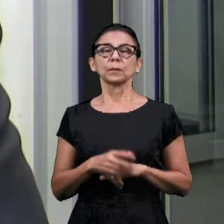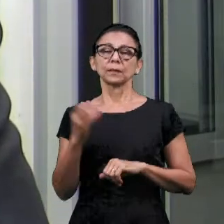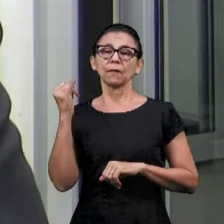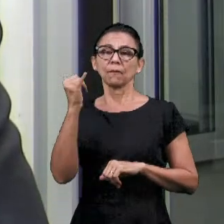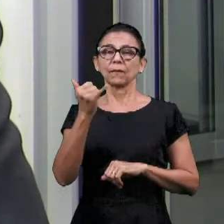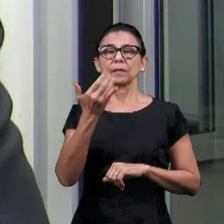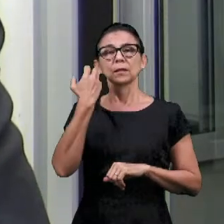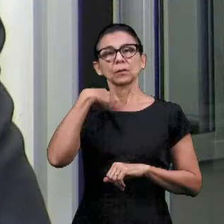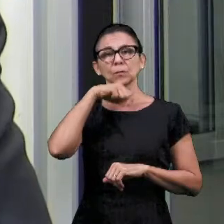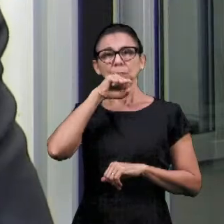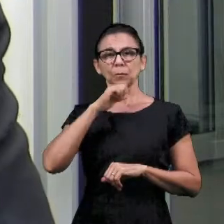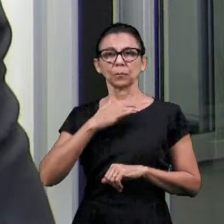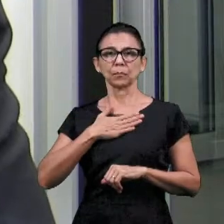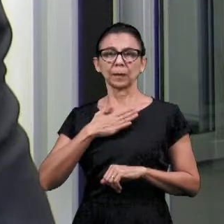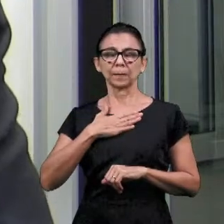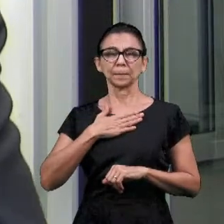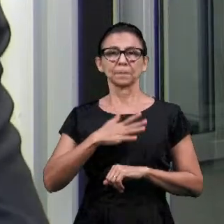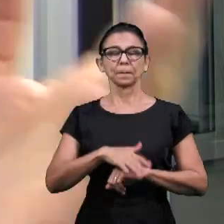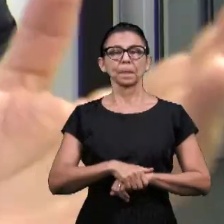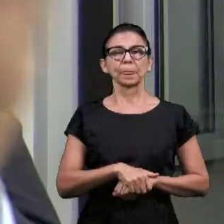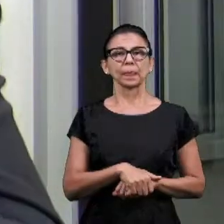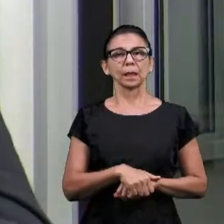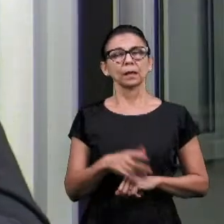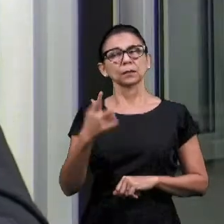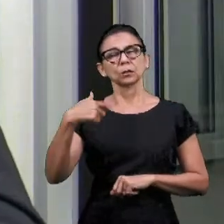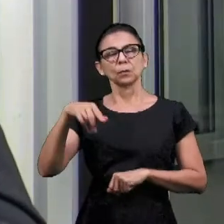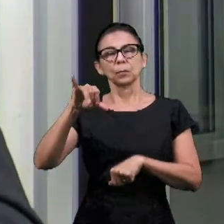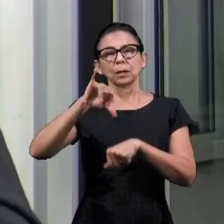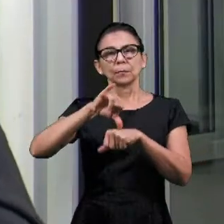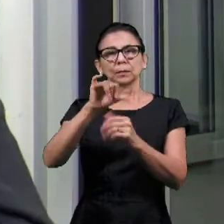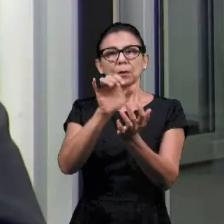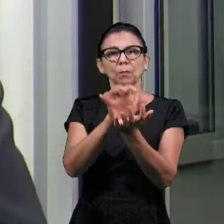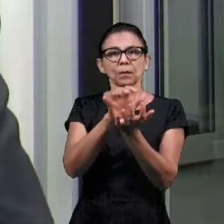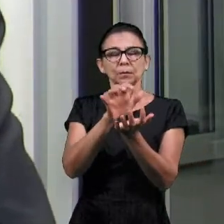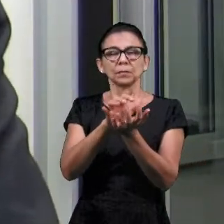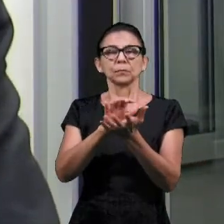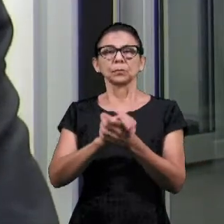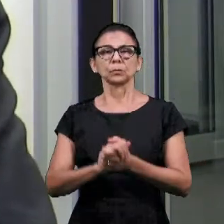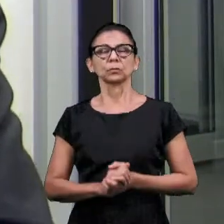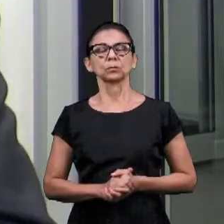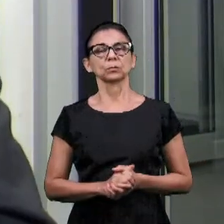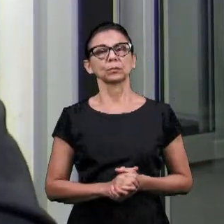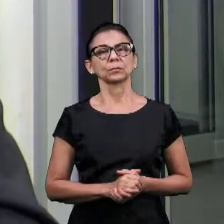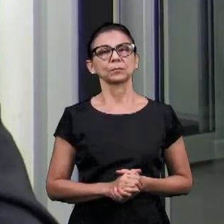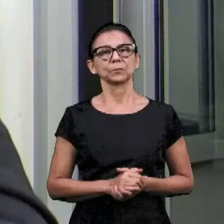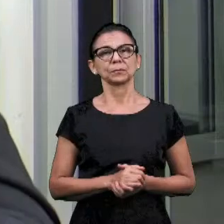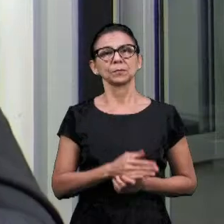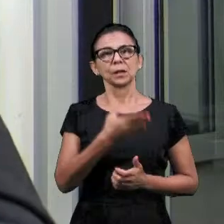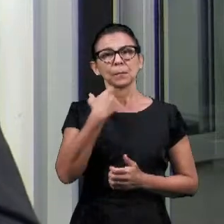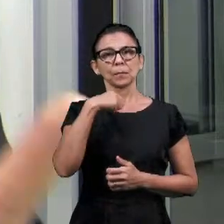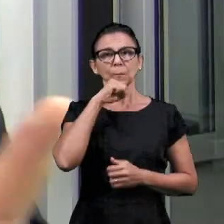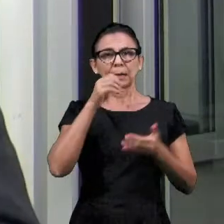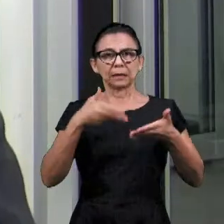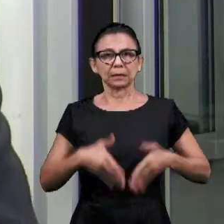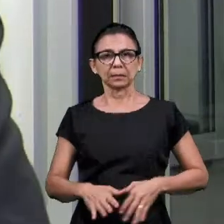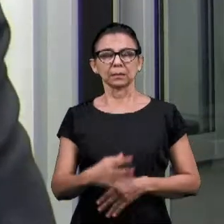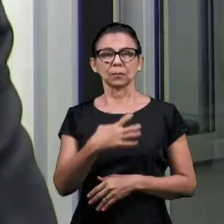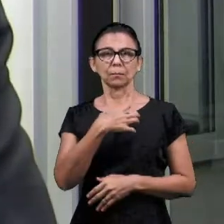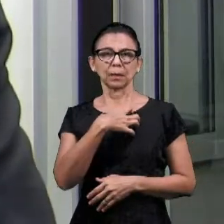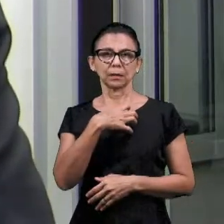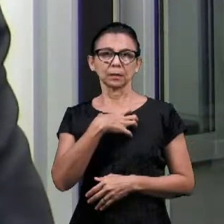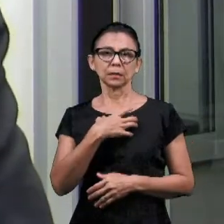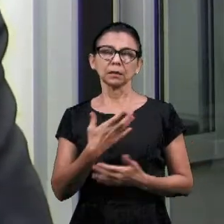Pernambuco, capital do estado de Pernambuco. E meu pai era baiano, minha mãe paraibana, né? E nós, os 4